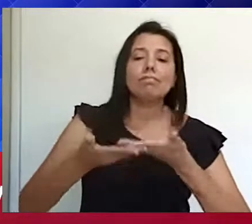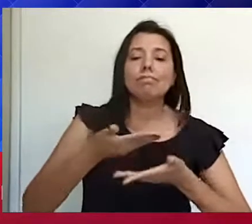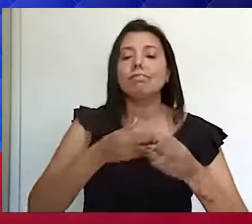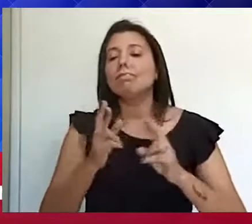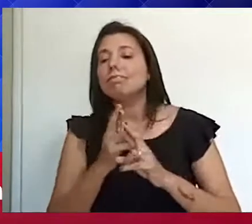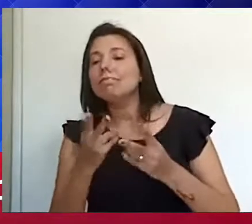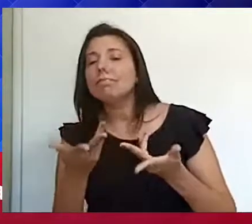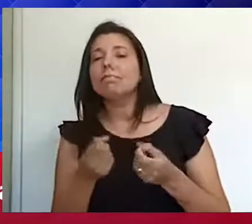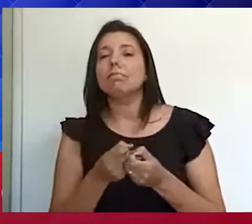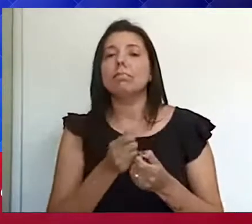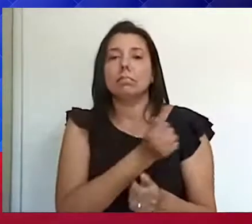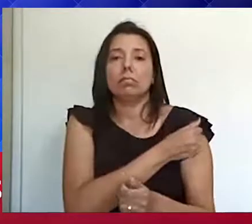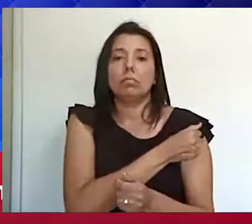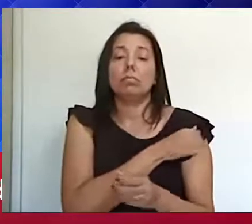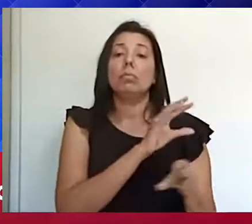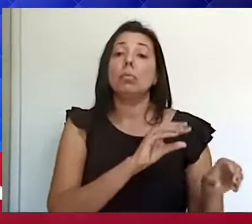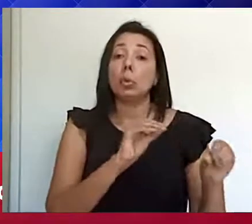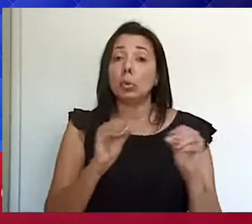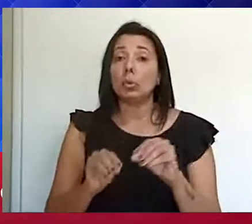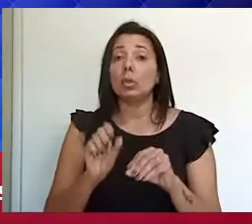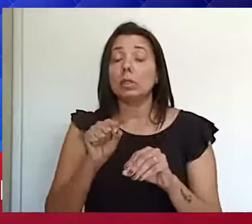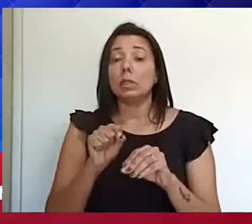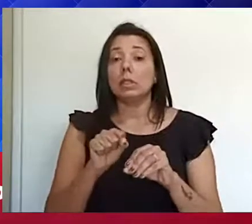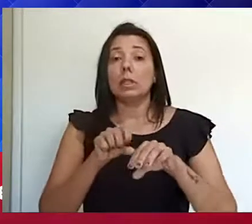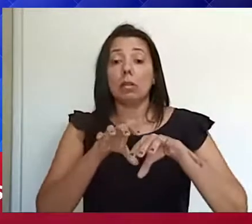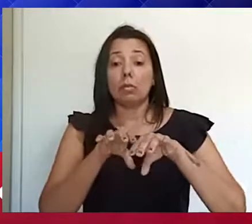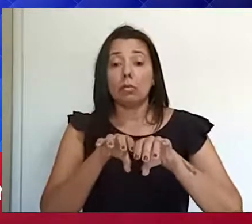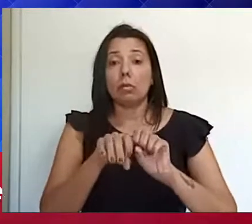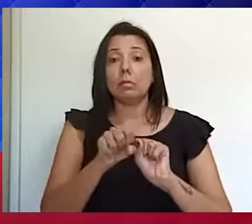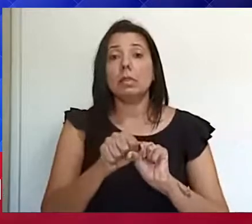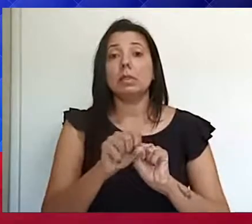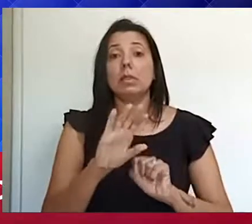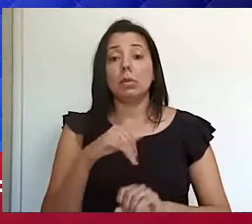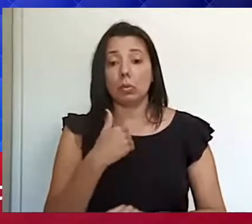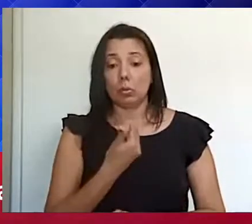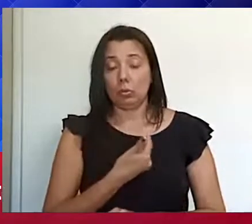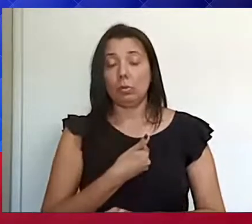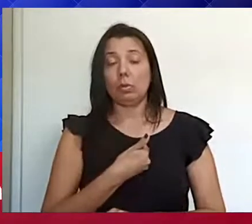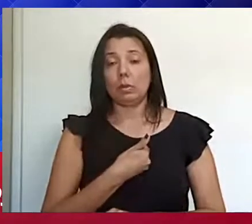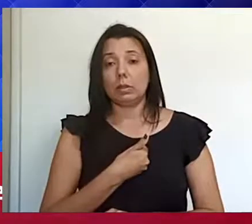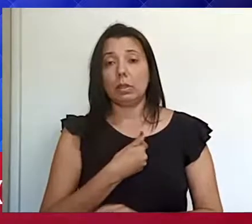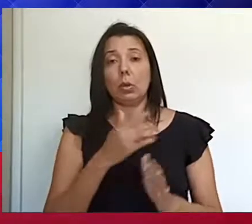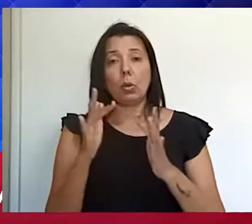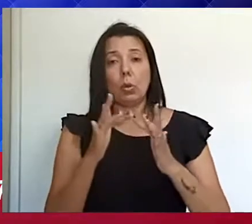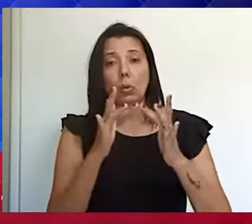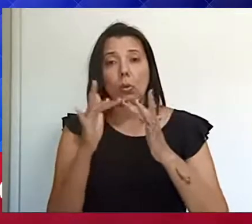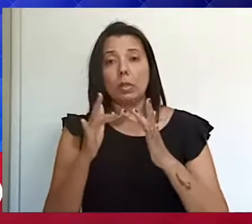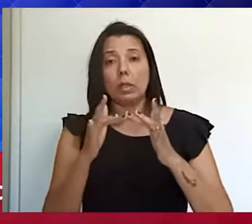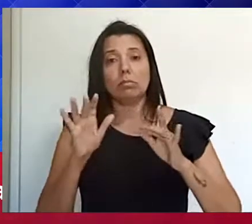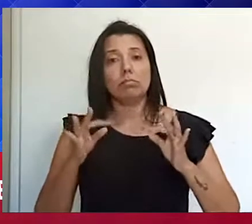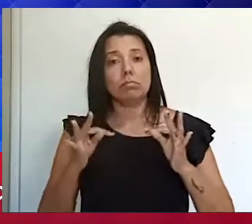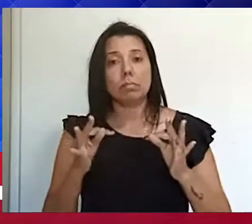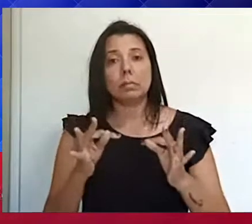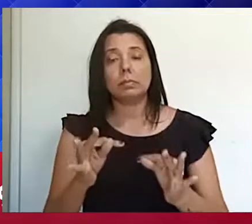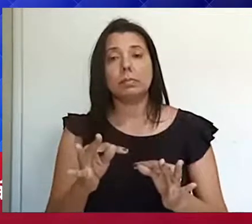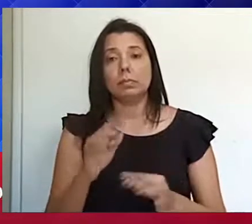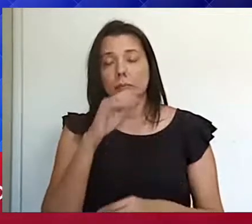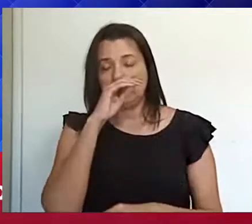gente, desde a formação da gente, que a gente não tem o contato com as tecnologias, né, de